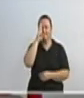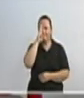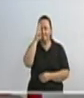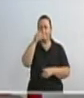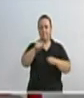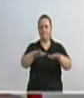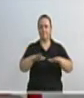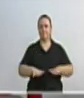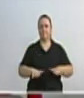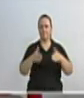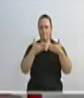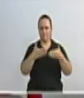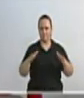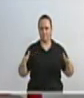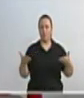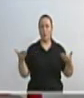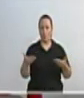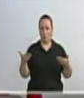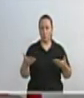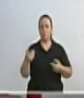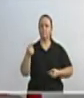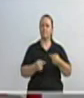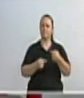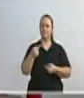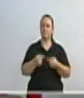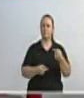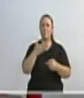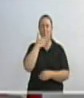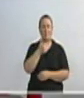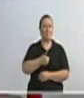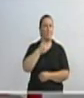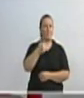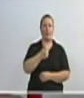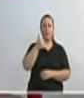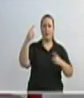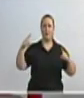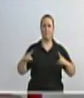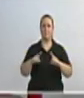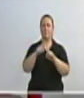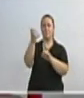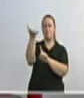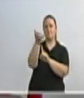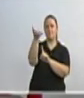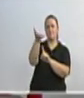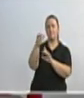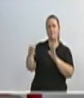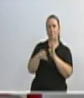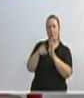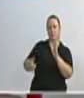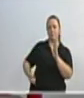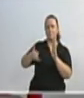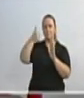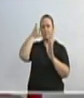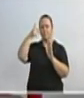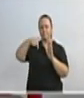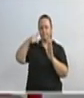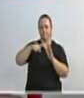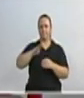audiência de hoje é realmente discutir melhorias de sinal de tráfego de dados da telefonia móvel do município de Blumenau.